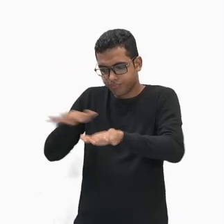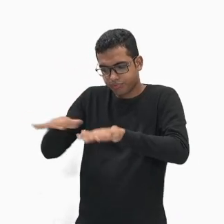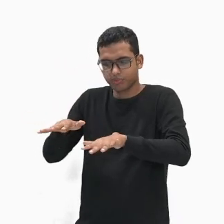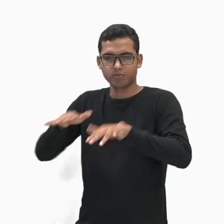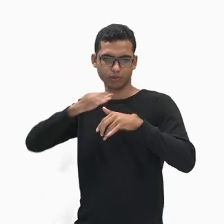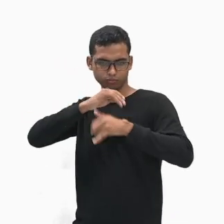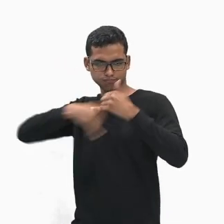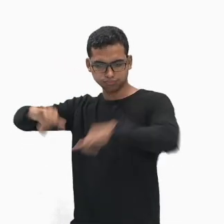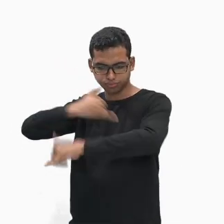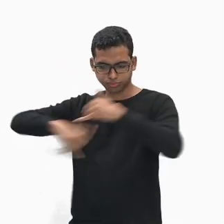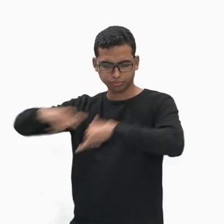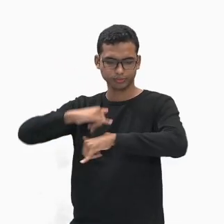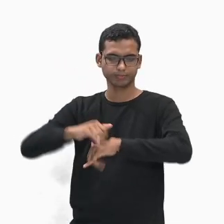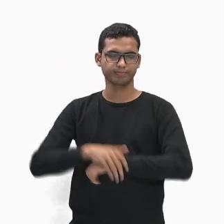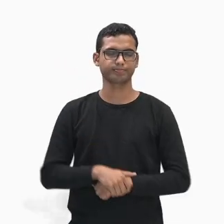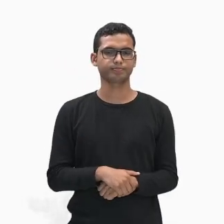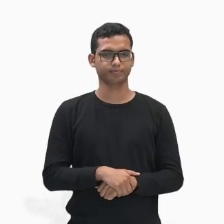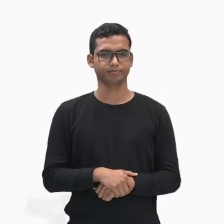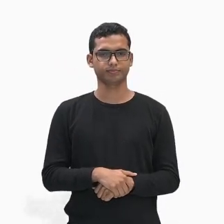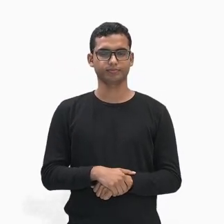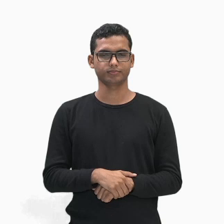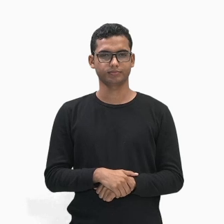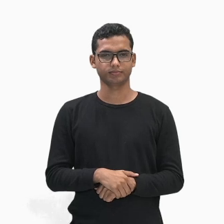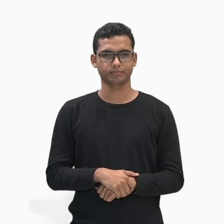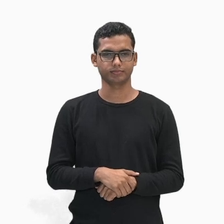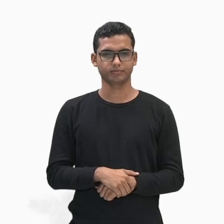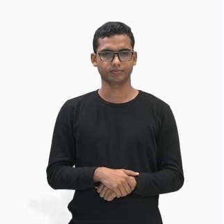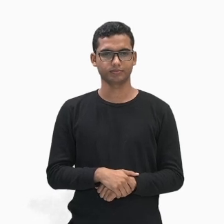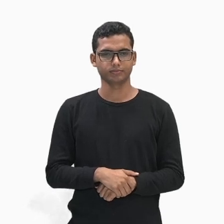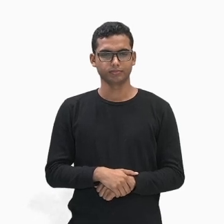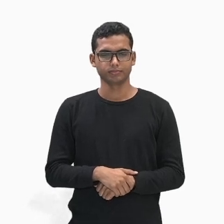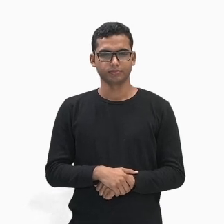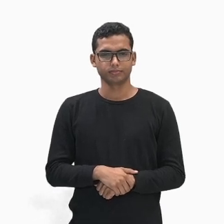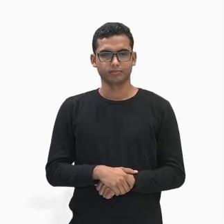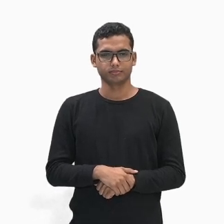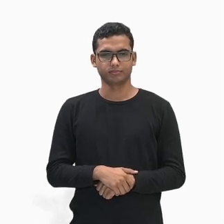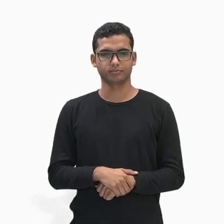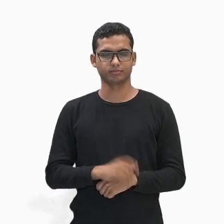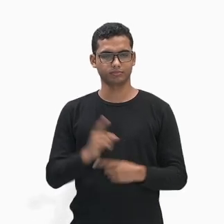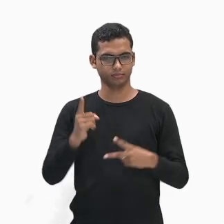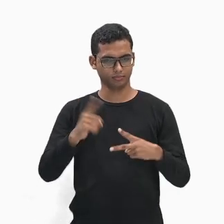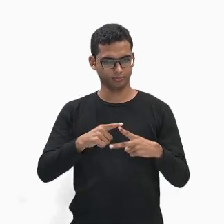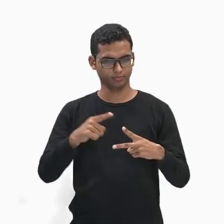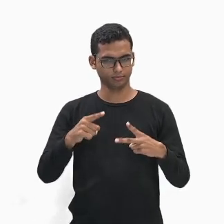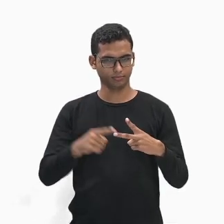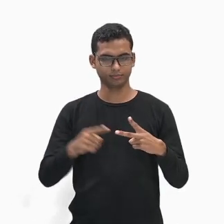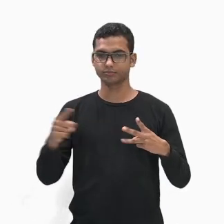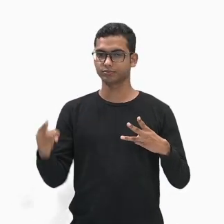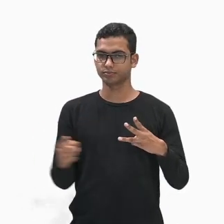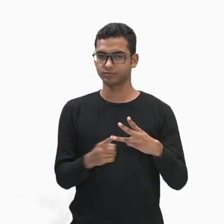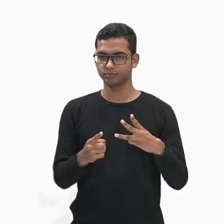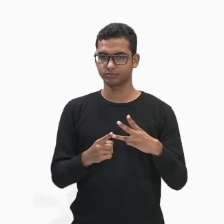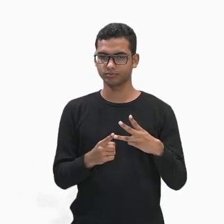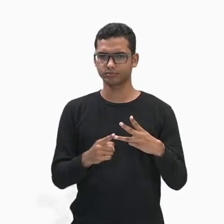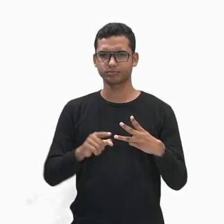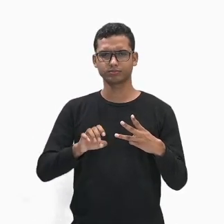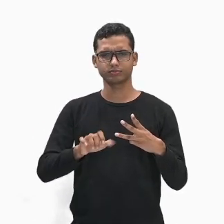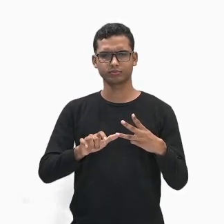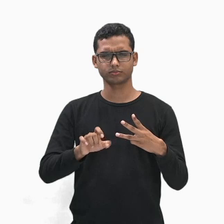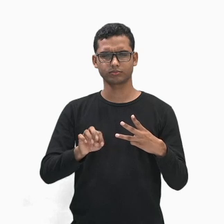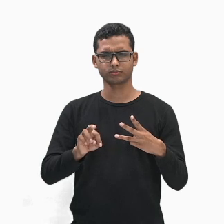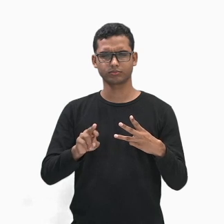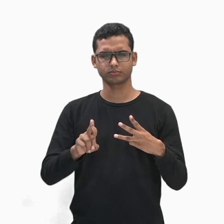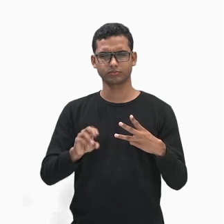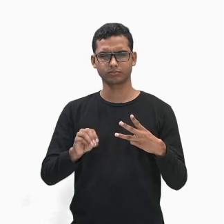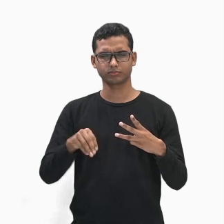em movimento. Vejam aí, eu tenho eletrostática, eletrodinâmica e eletromagnetismo. O estudo de